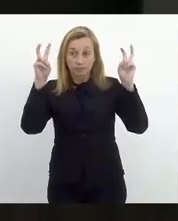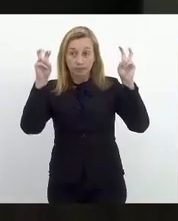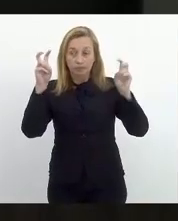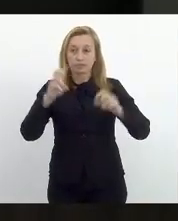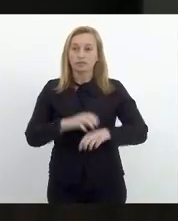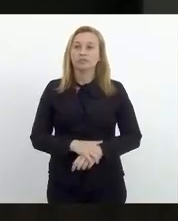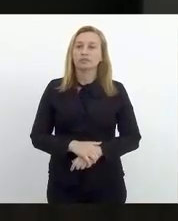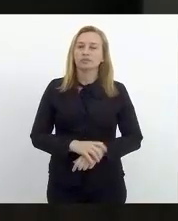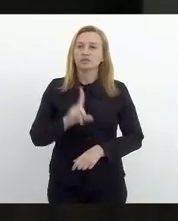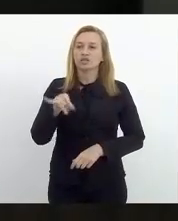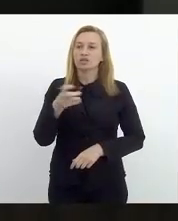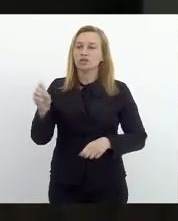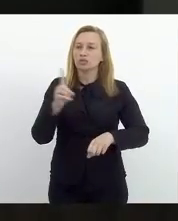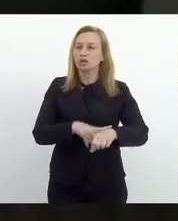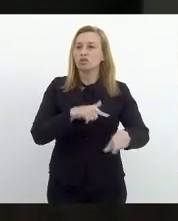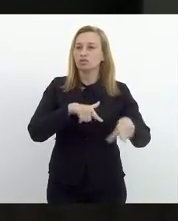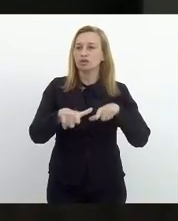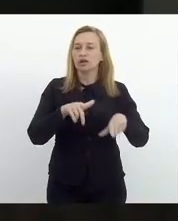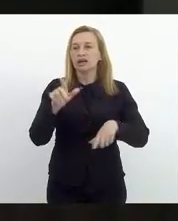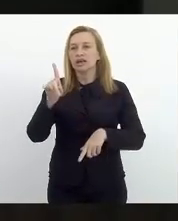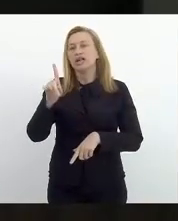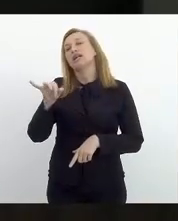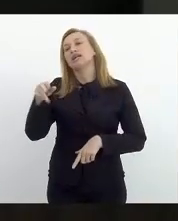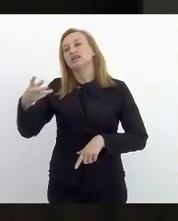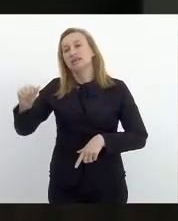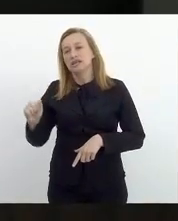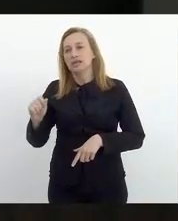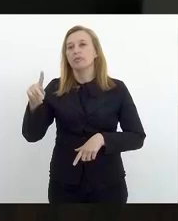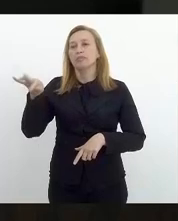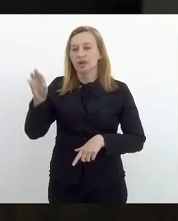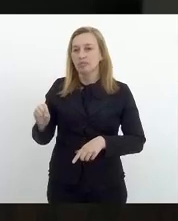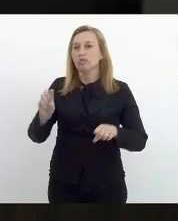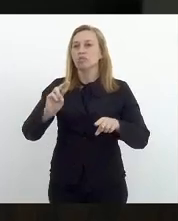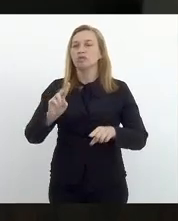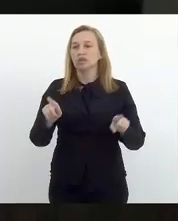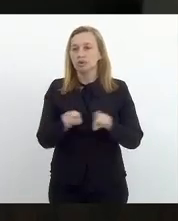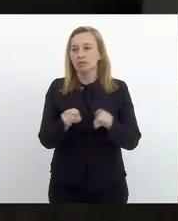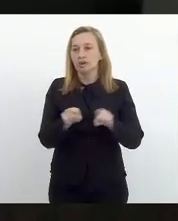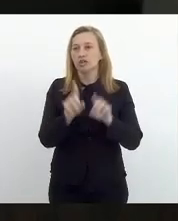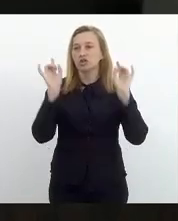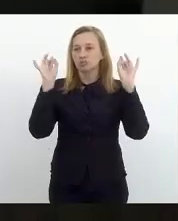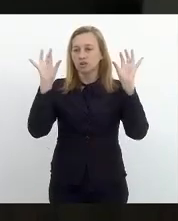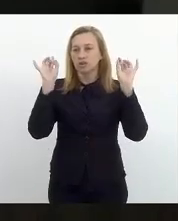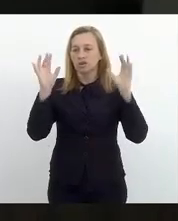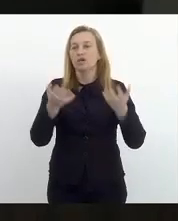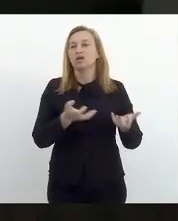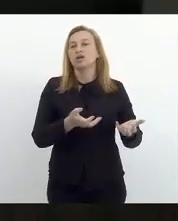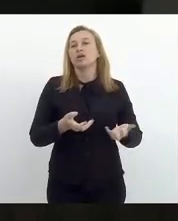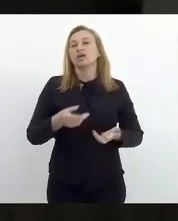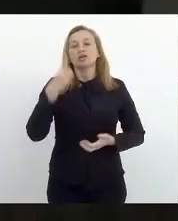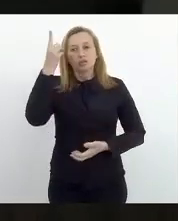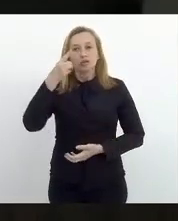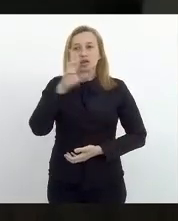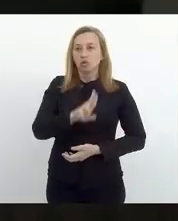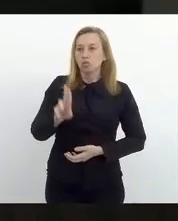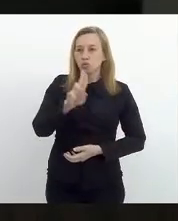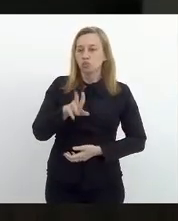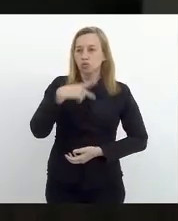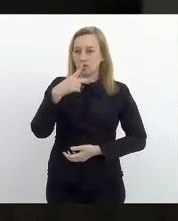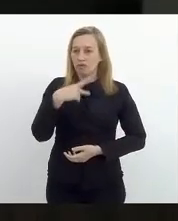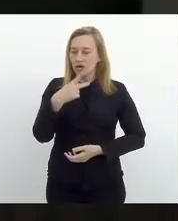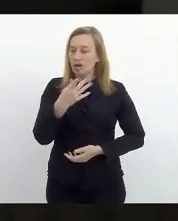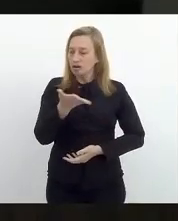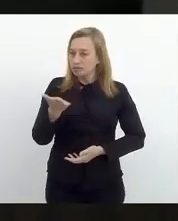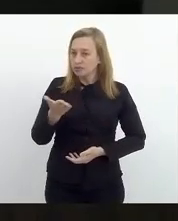do adicional de tempo de serviço licença-prêmio e a licença especial tão aquele Deputado que queira fazer os da palavra para falar